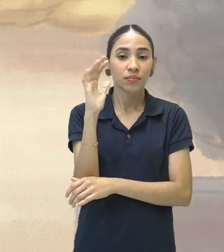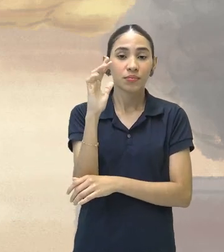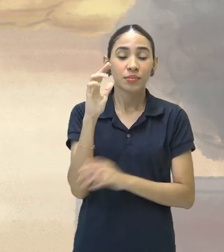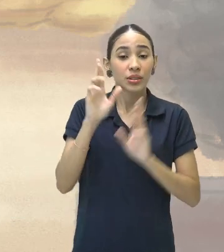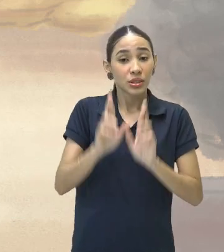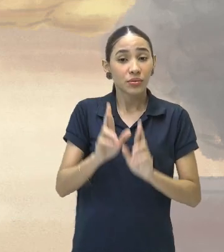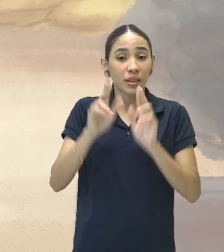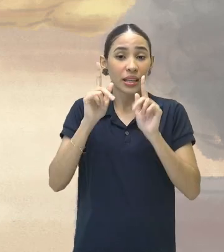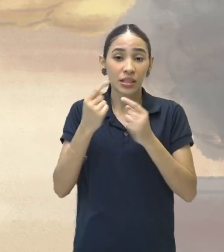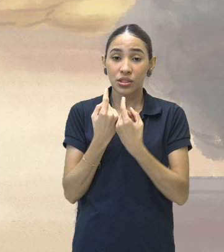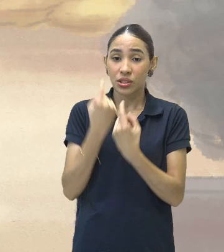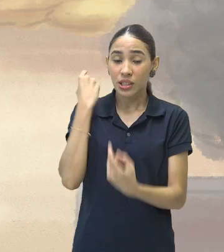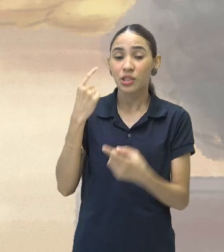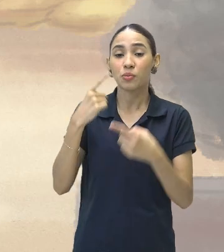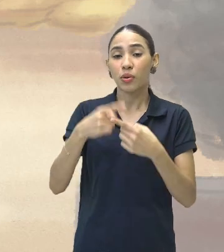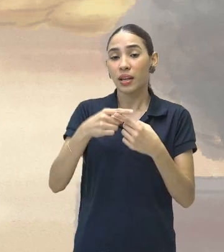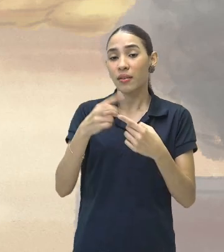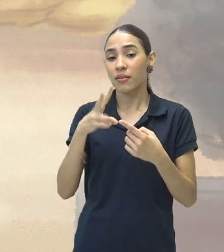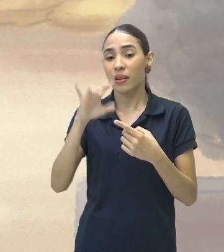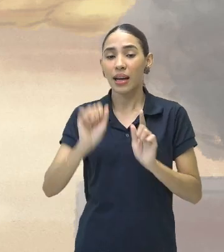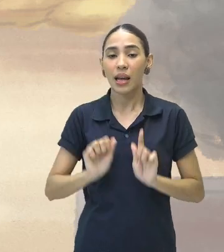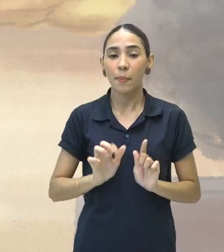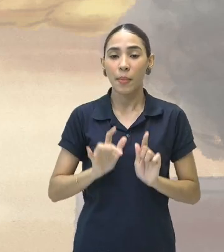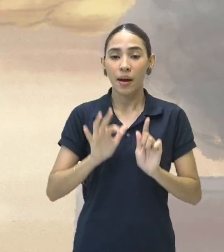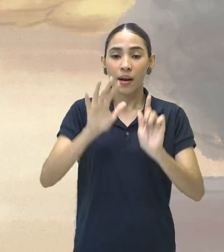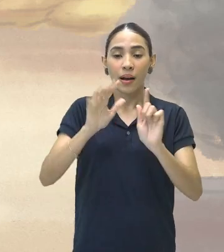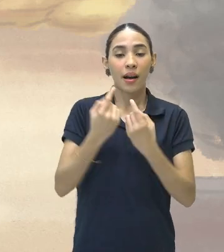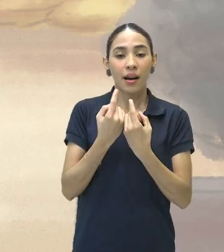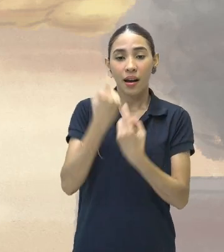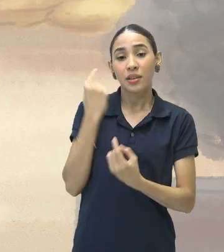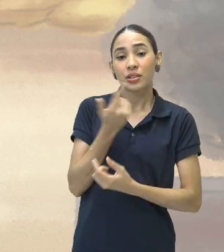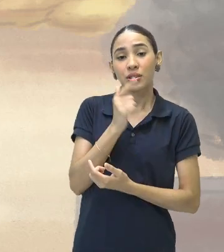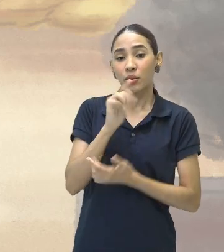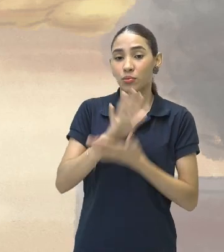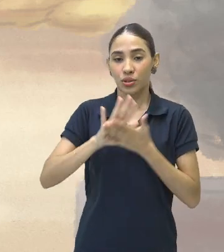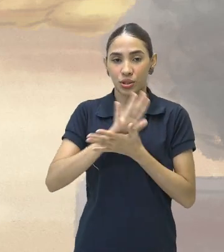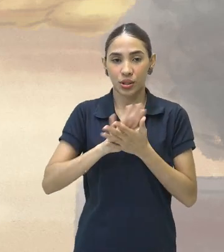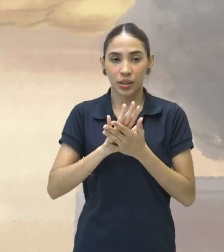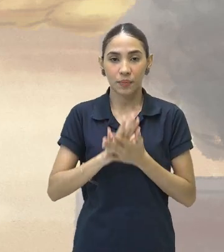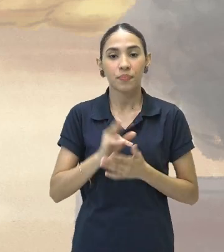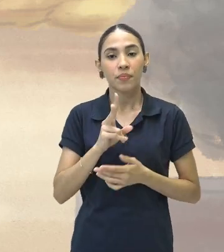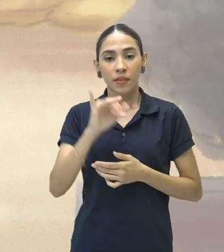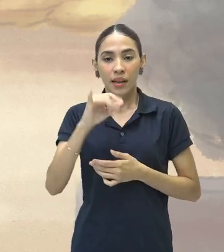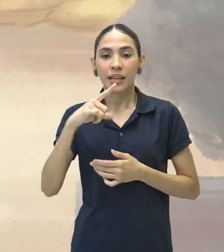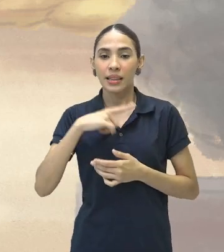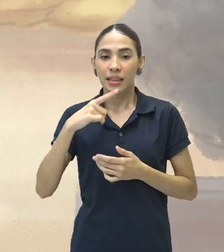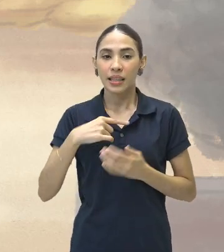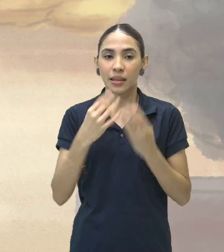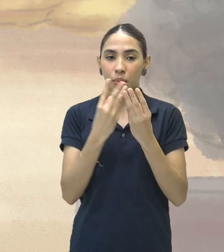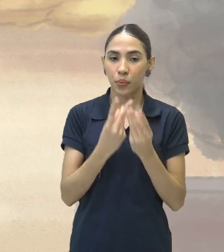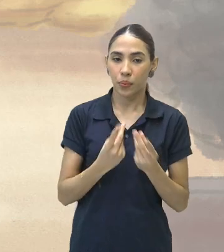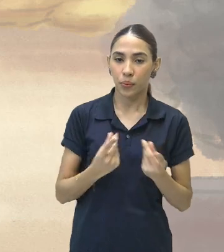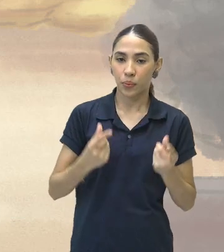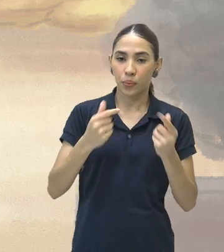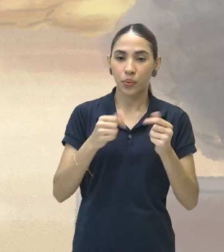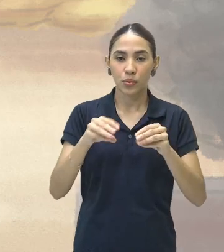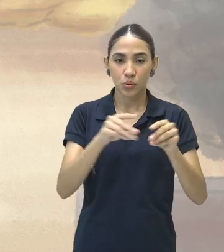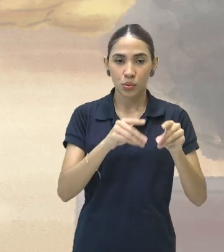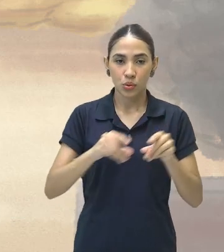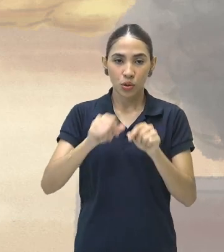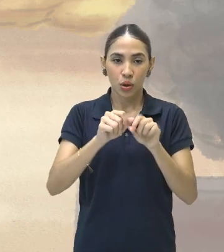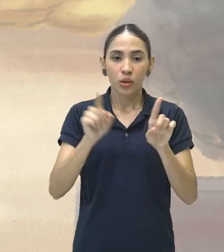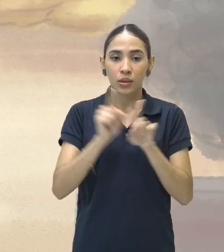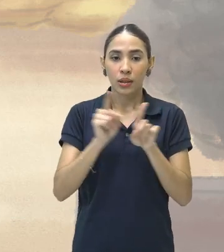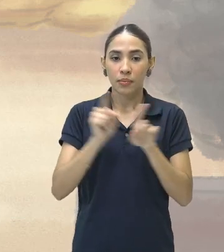porque vai emitir gases que antes não haviam sido emitidos. Então, vai haver uma degradação no solo, vai haver